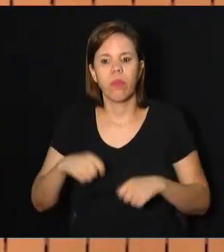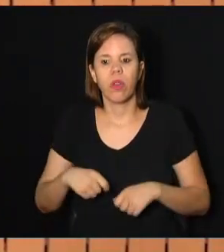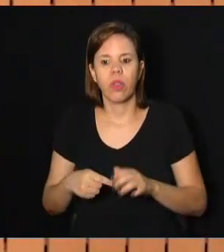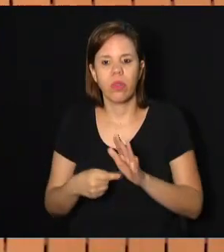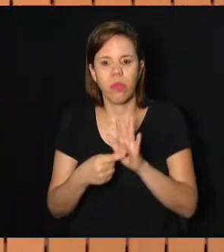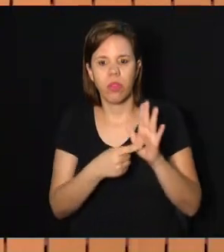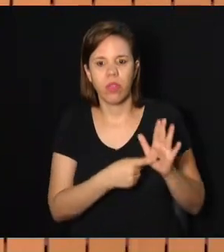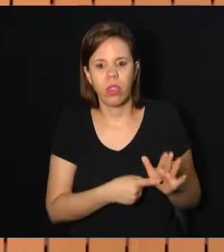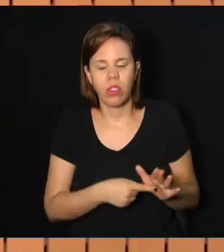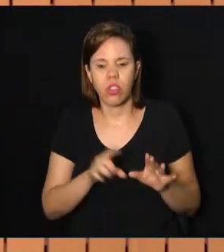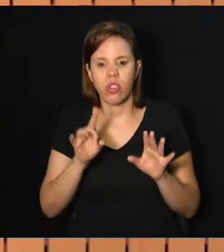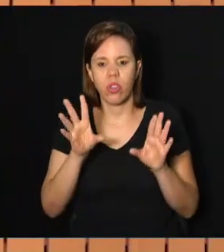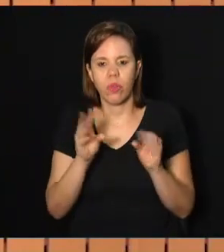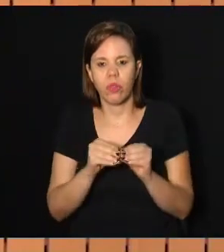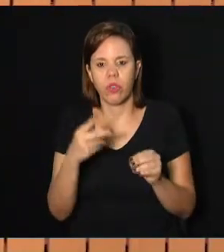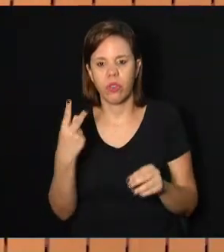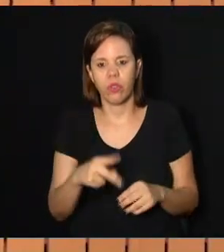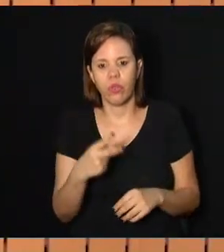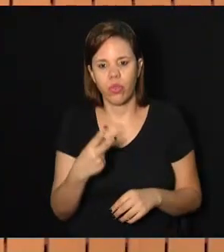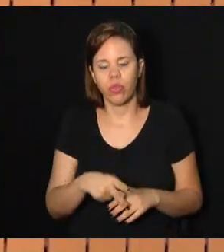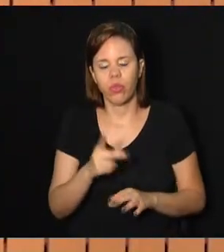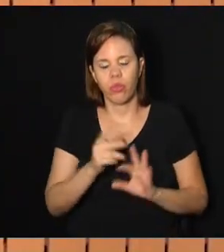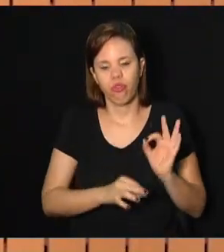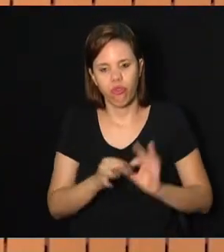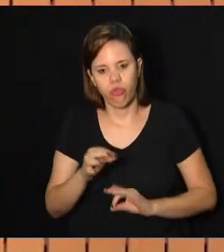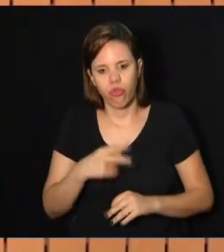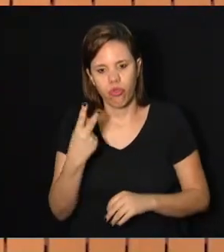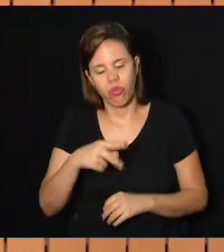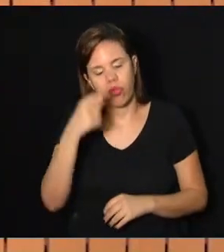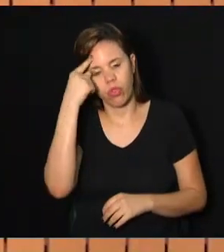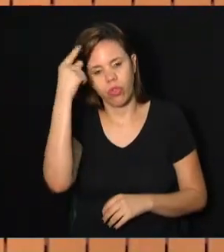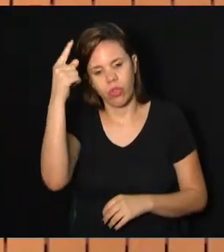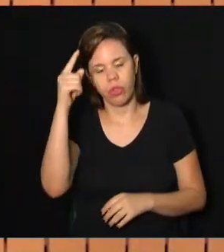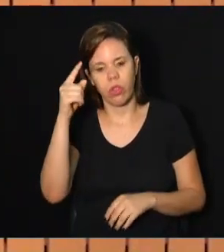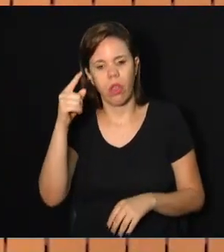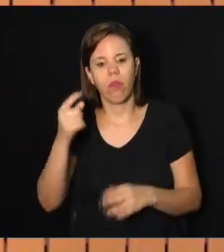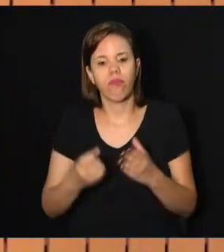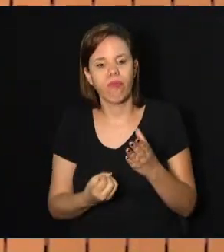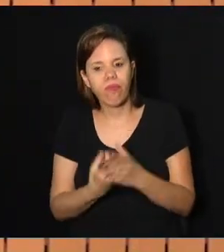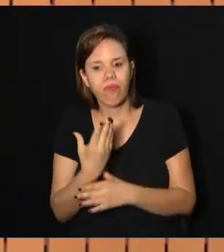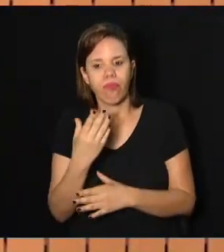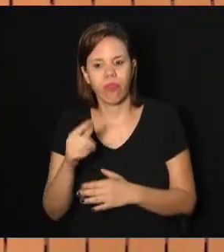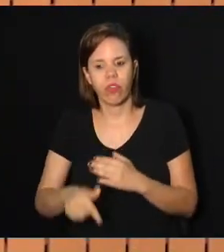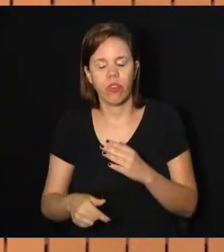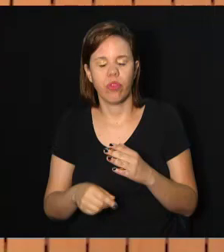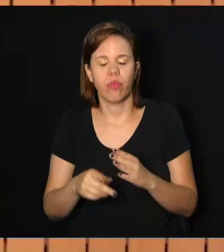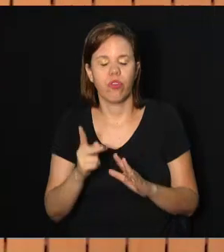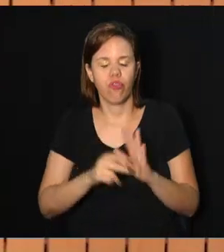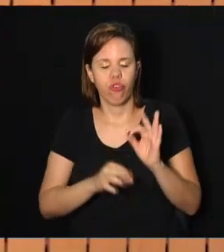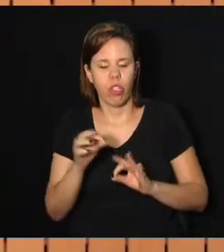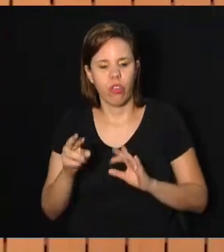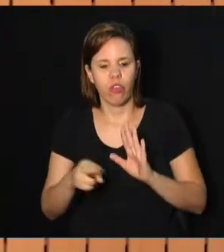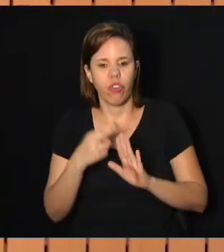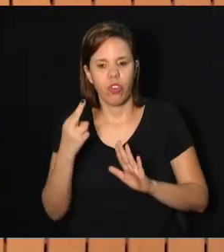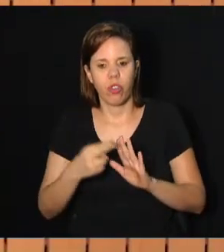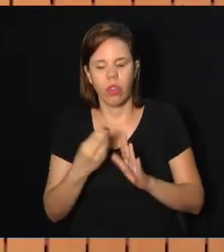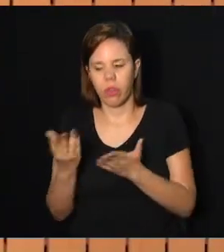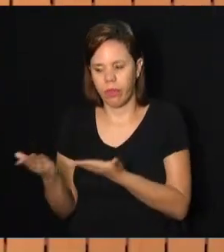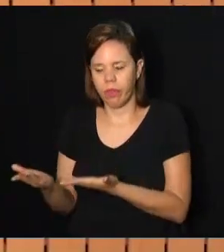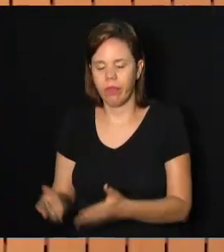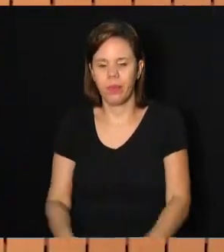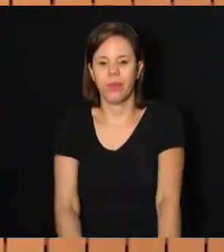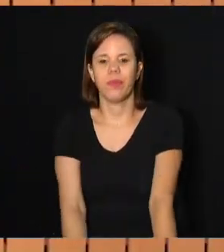pouco sobre o seu projeto, sobre sua ideia materializada nesse projeto de resolução, eu passo-lhe a